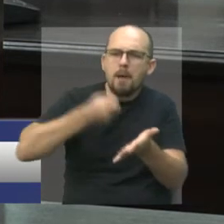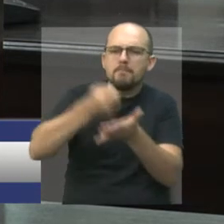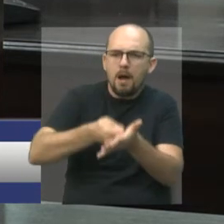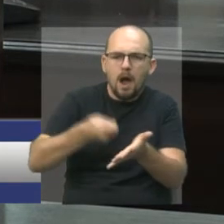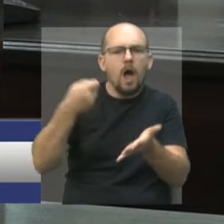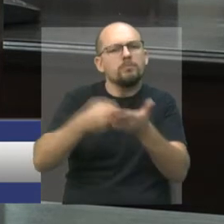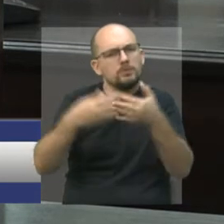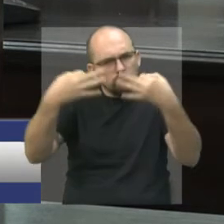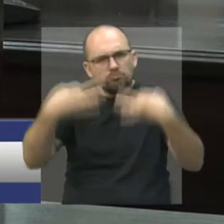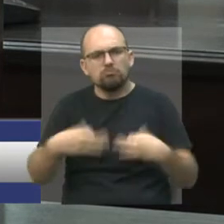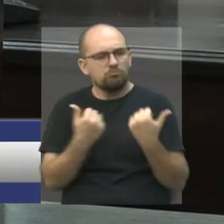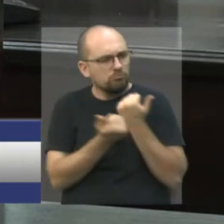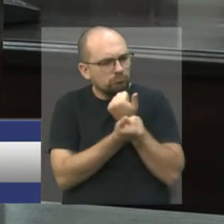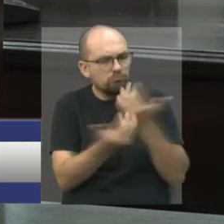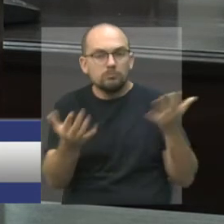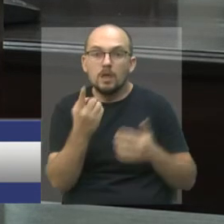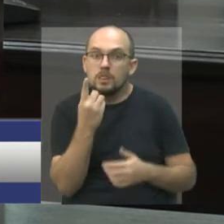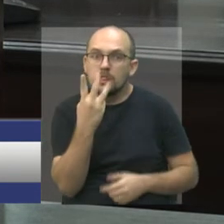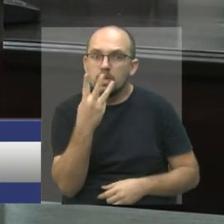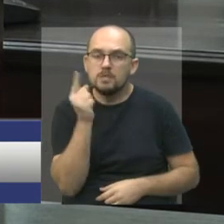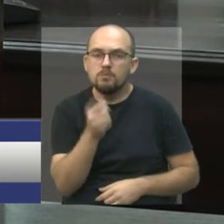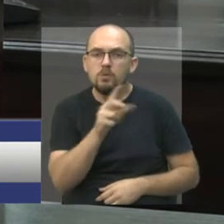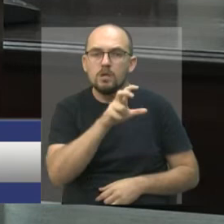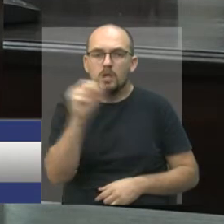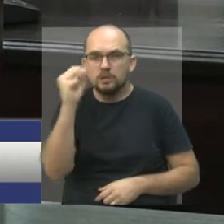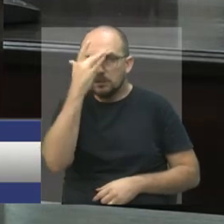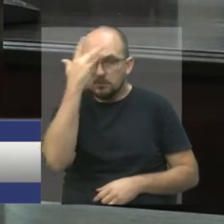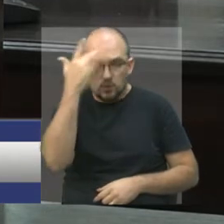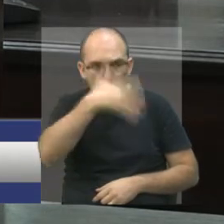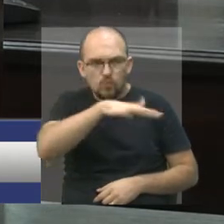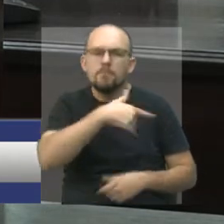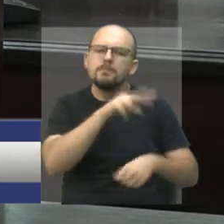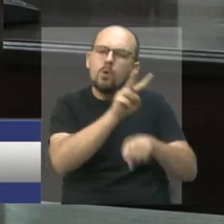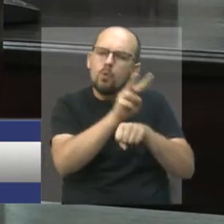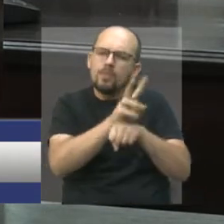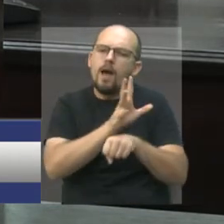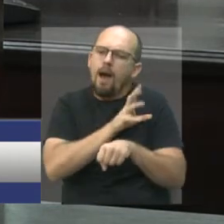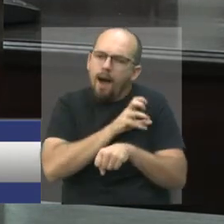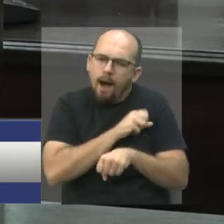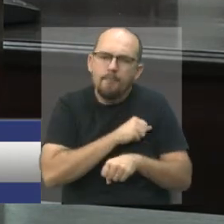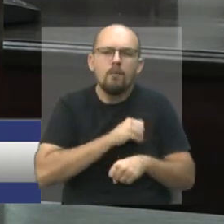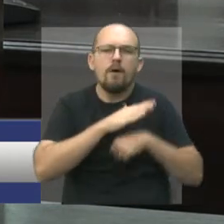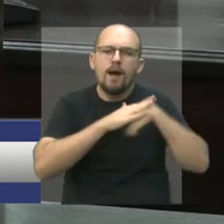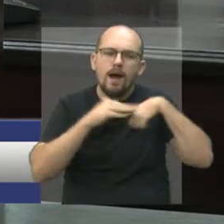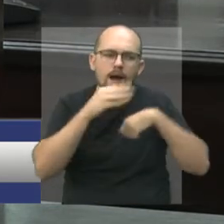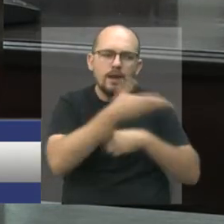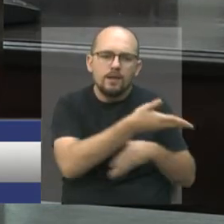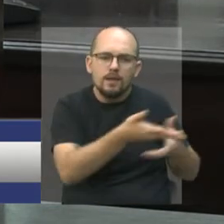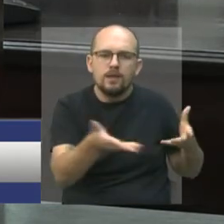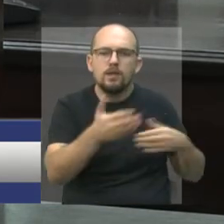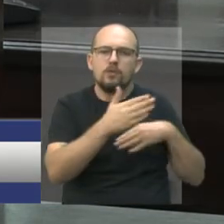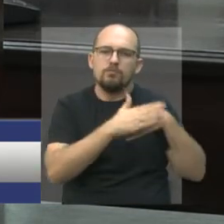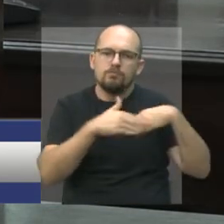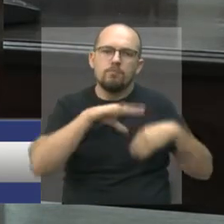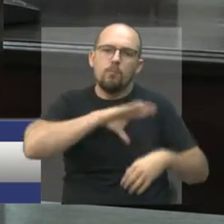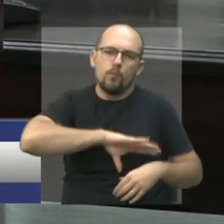distrito com 13.500 habitantes. Deve ser cuidado com muito amor e carinho. Dias